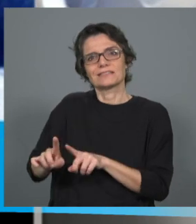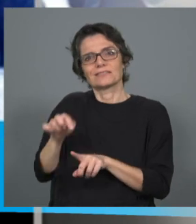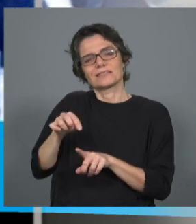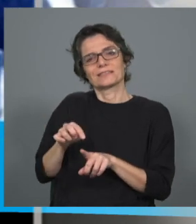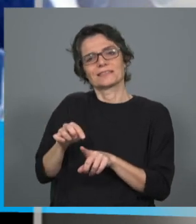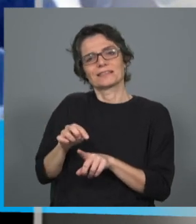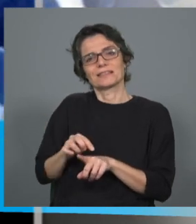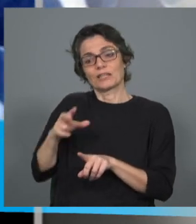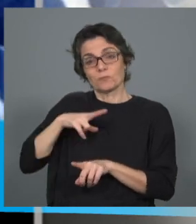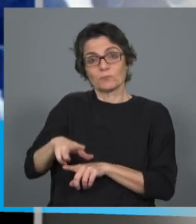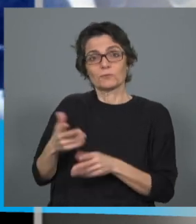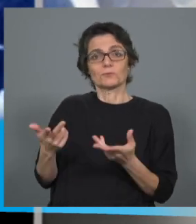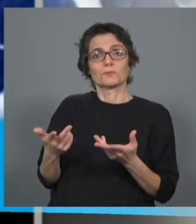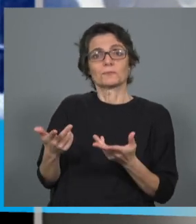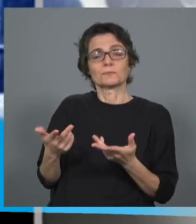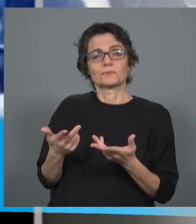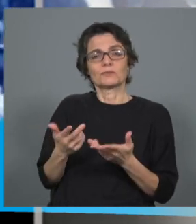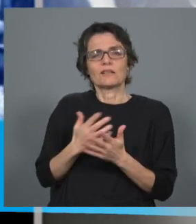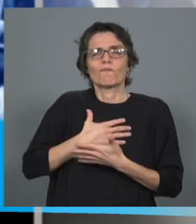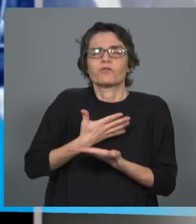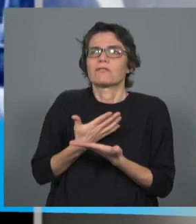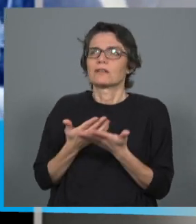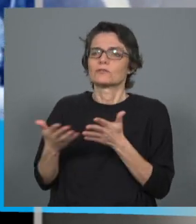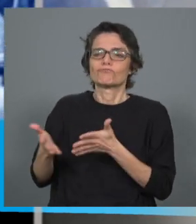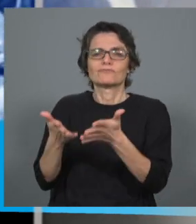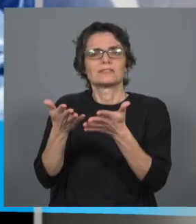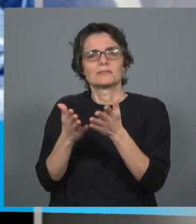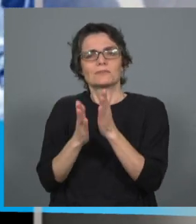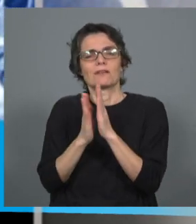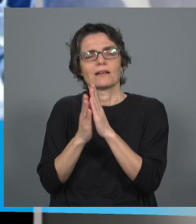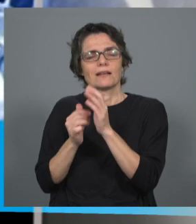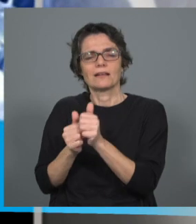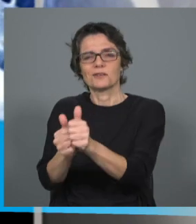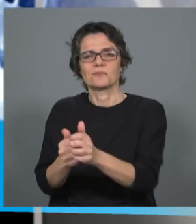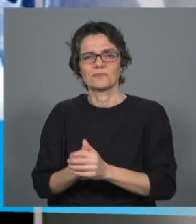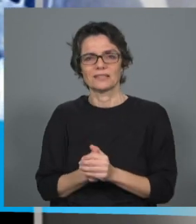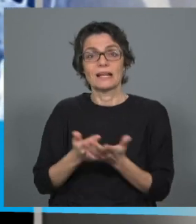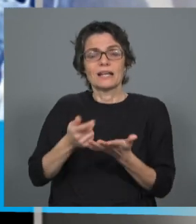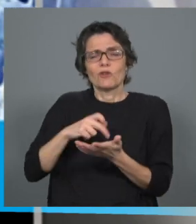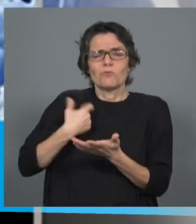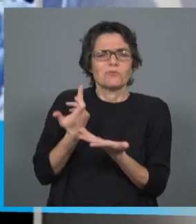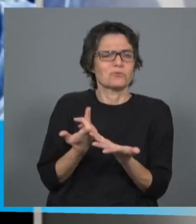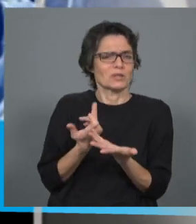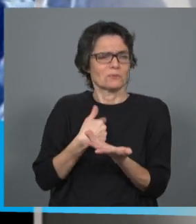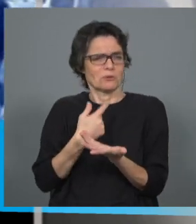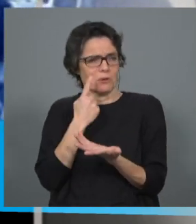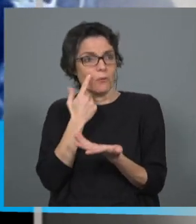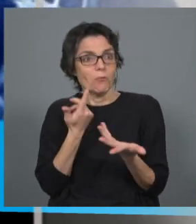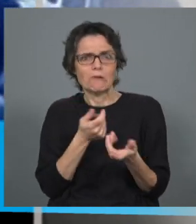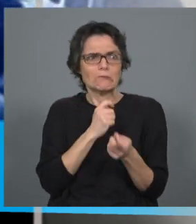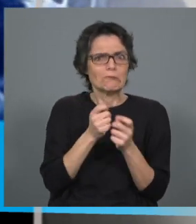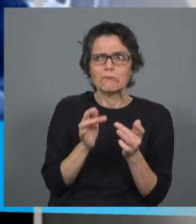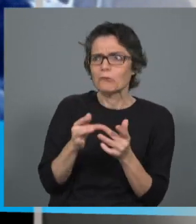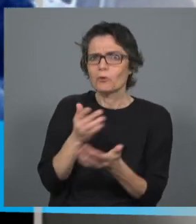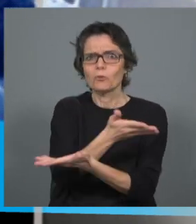país, na Igreja em Portugal. E tudo isso, pessoalmente, para mim, foi uma riqueza de ir conhecendo e contactando com